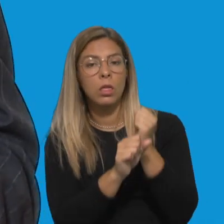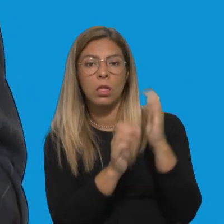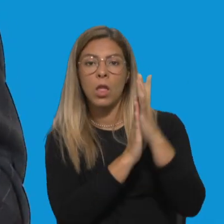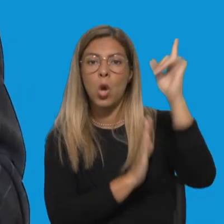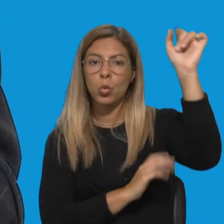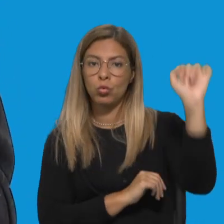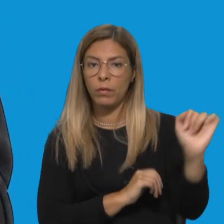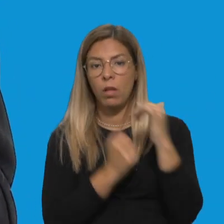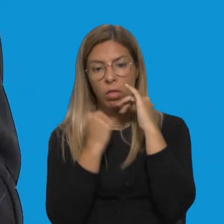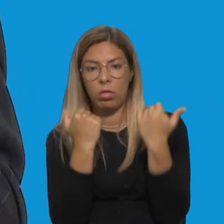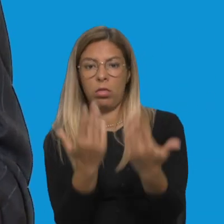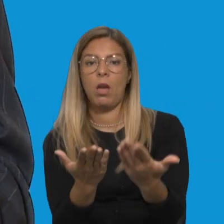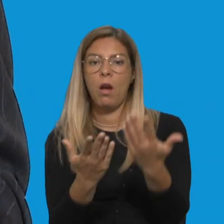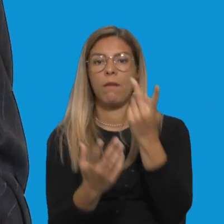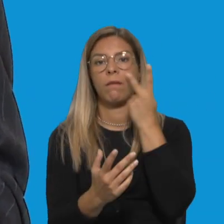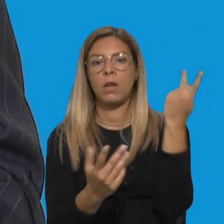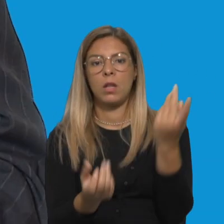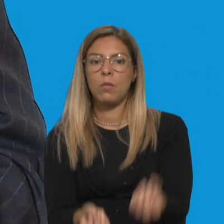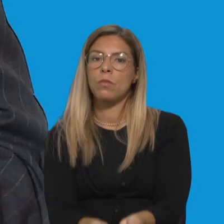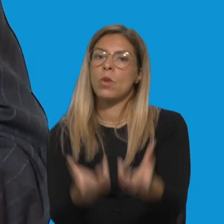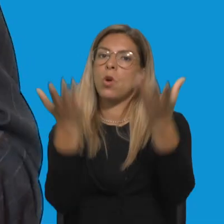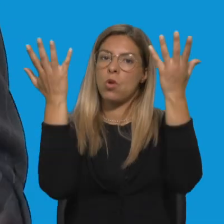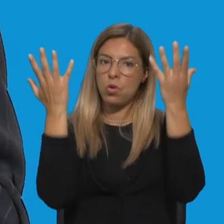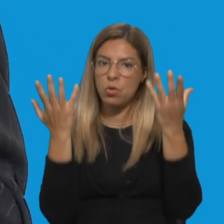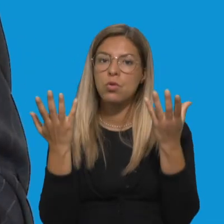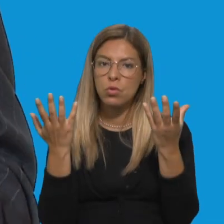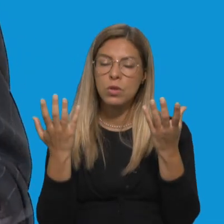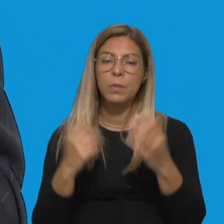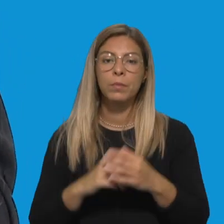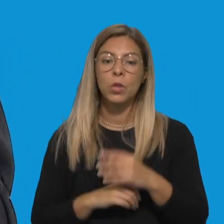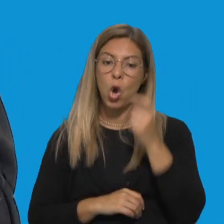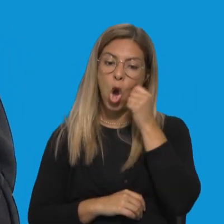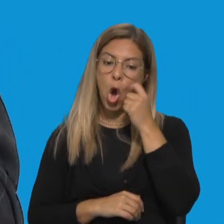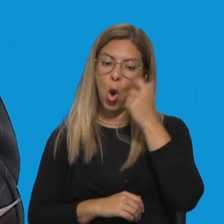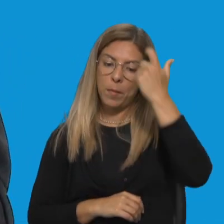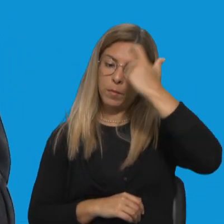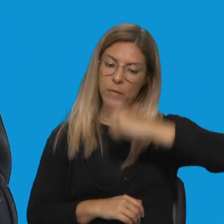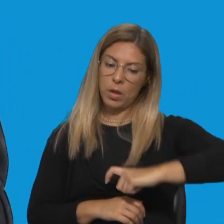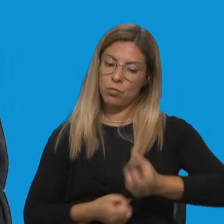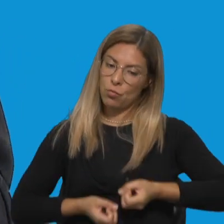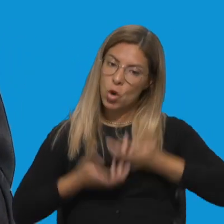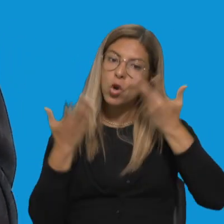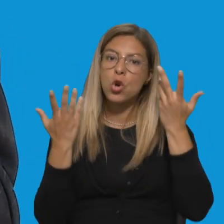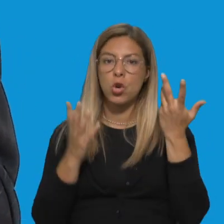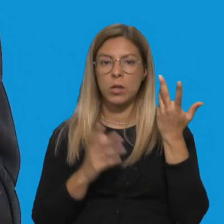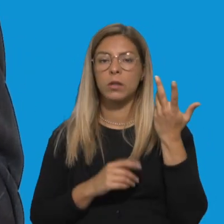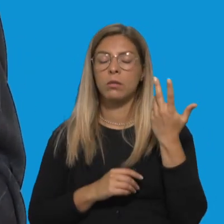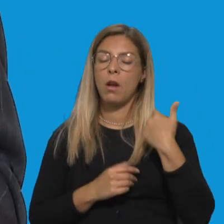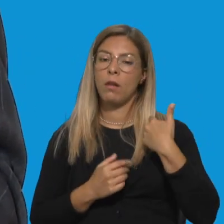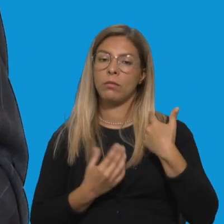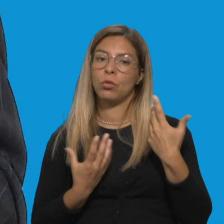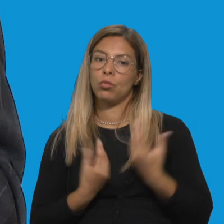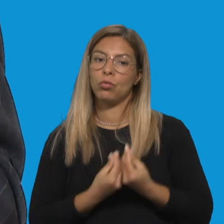vida entra na história humana, o homem se torna agente desta presença de Deus, também